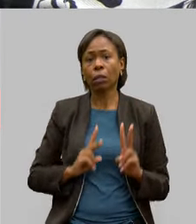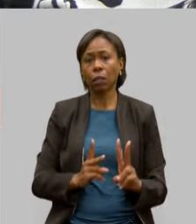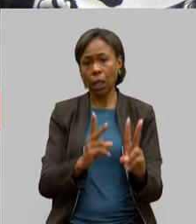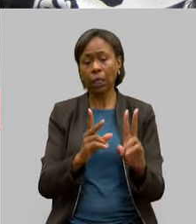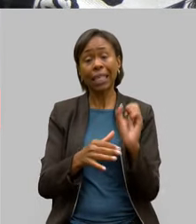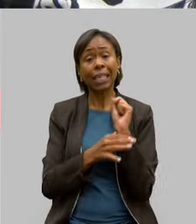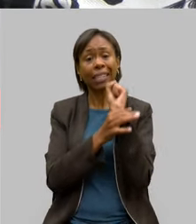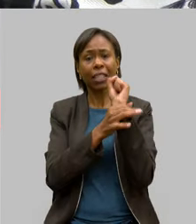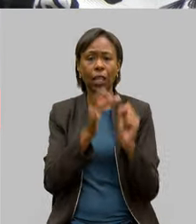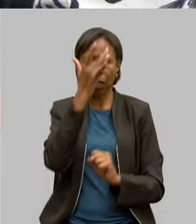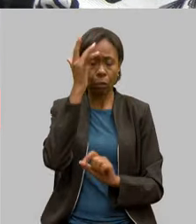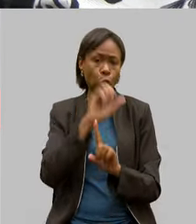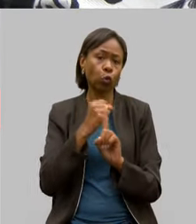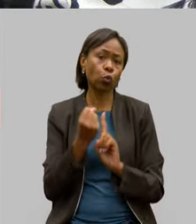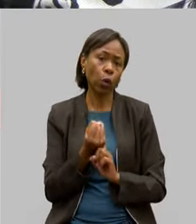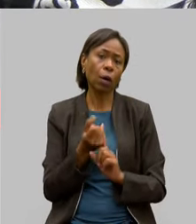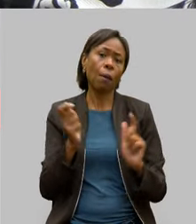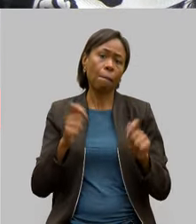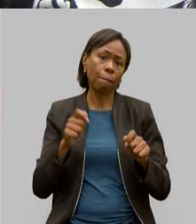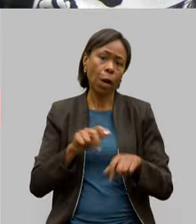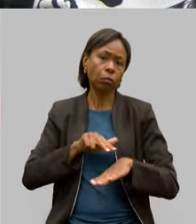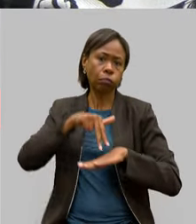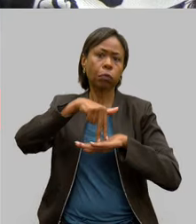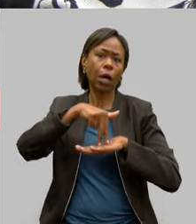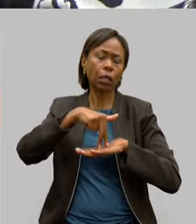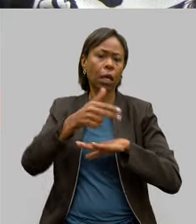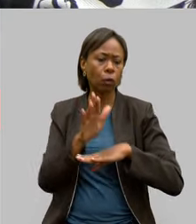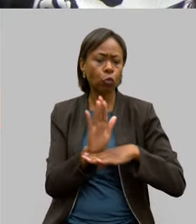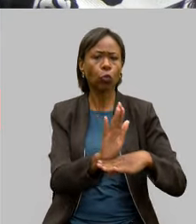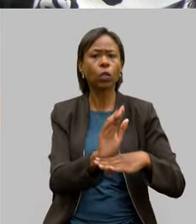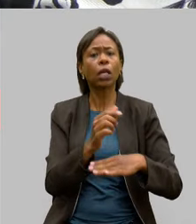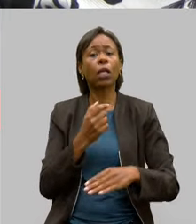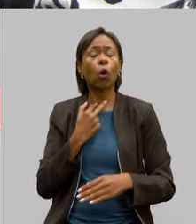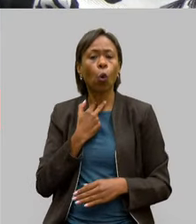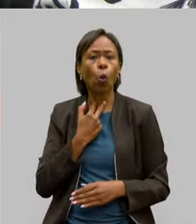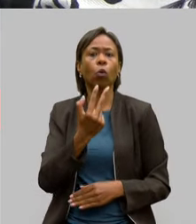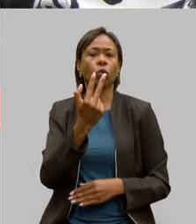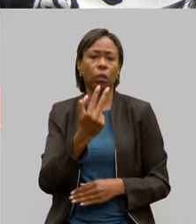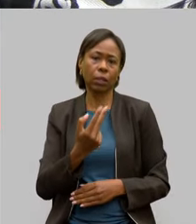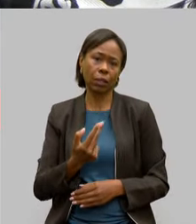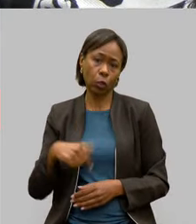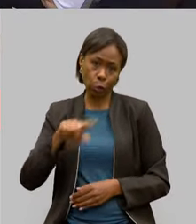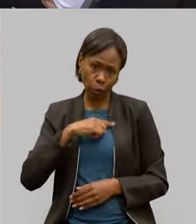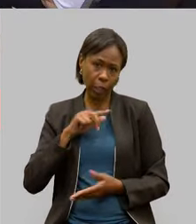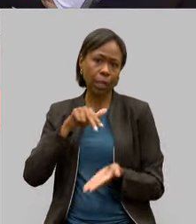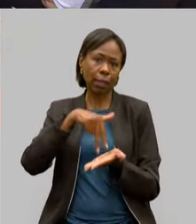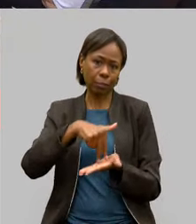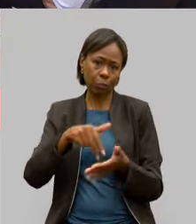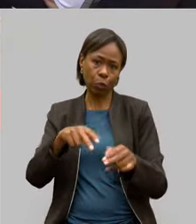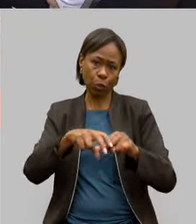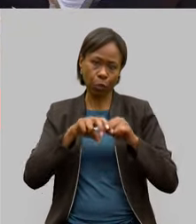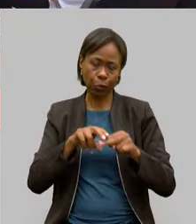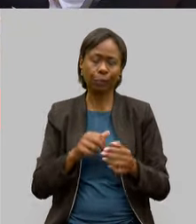cidadão Cid ela tenha voz e tenha vez e sejam ouvidos de forma técnica a gente tá aqui para isso muito